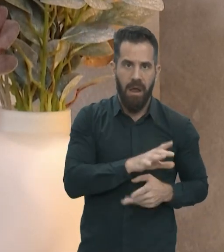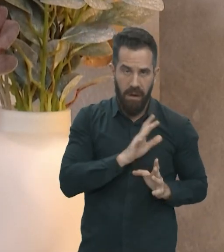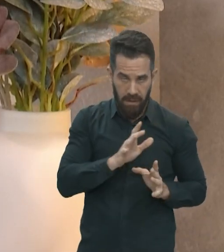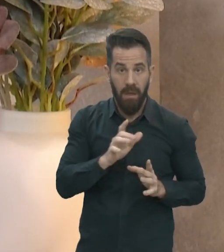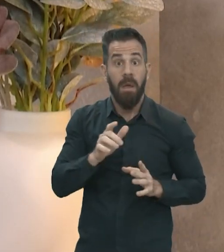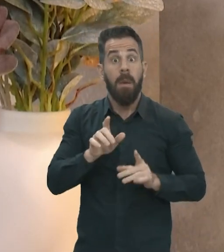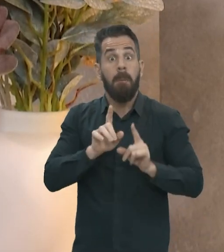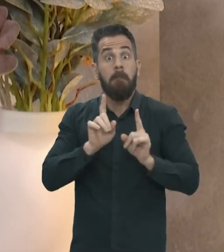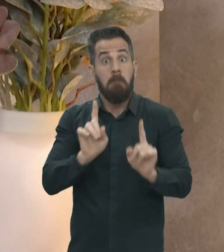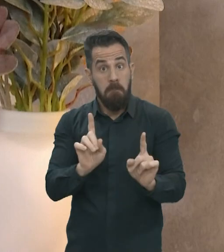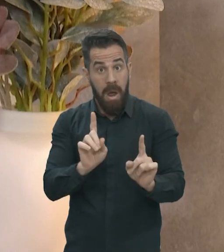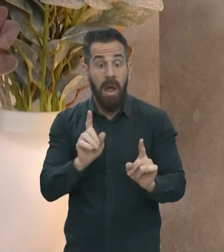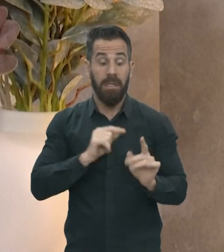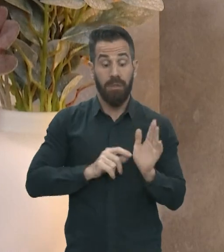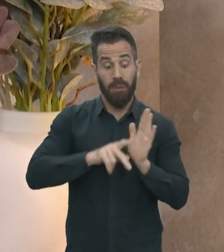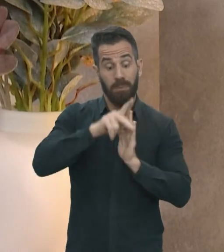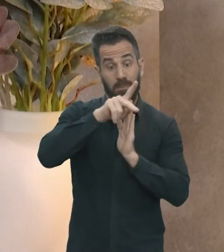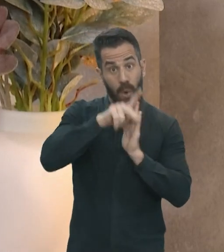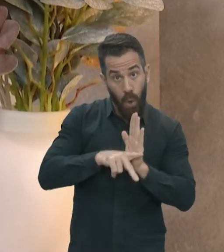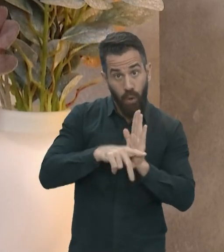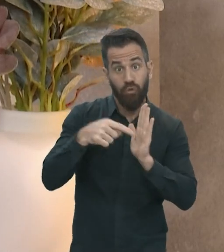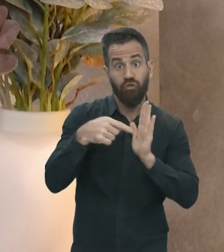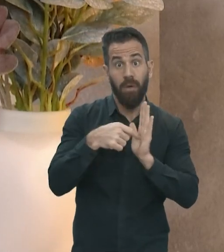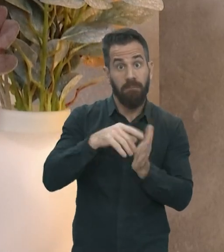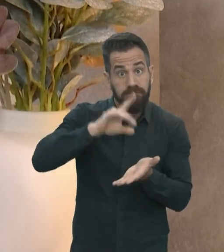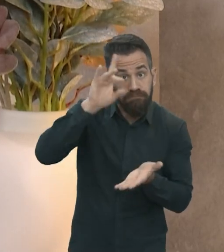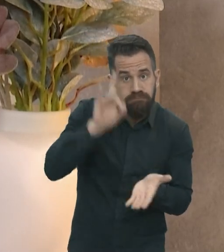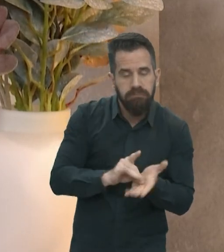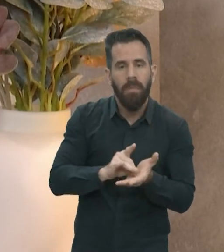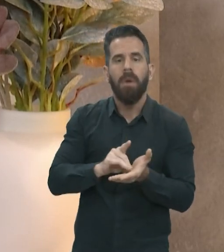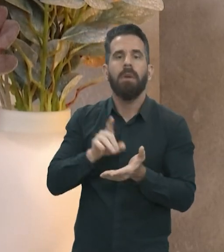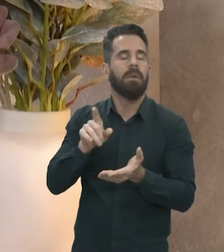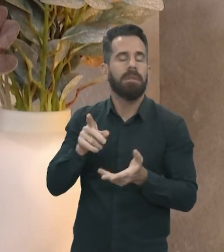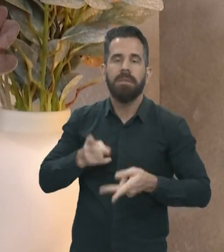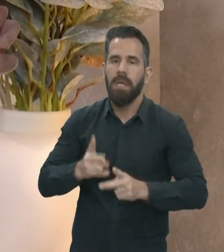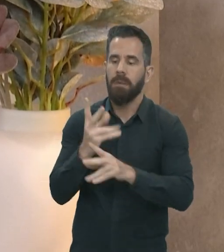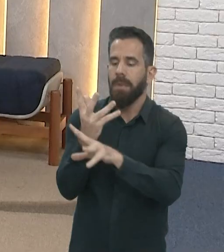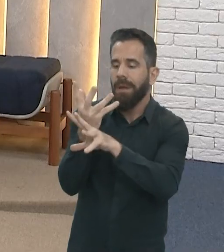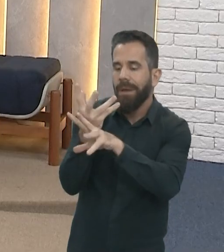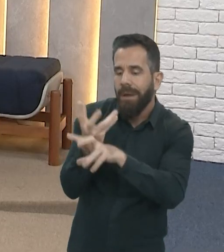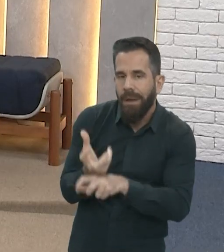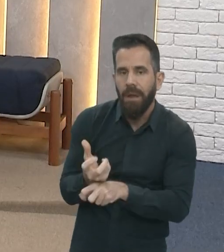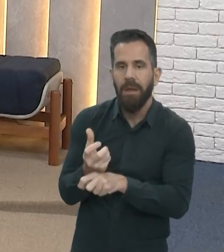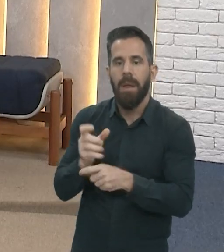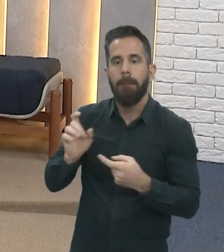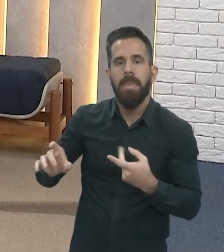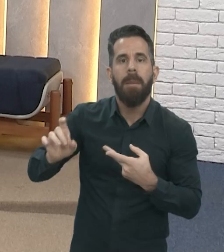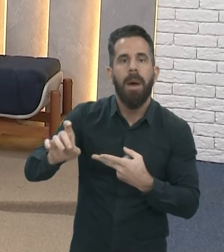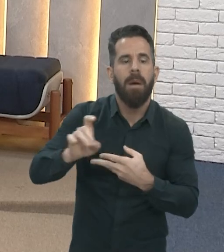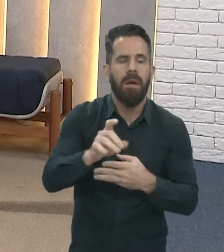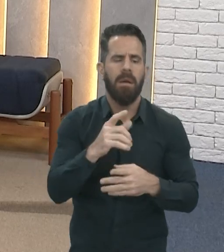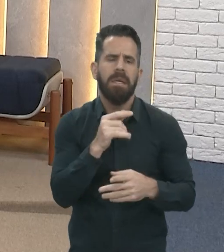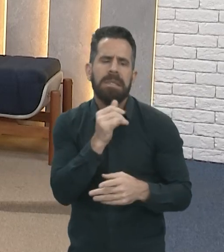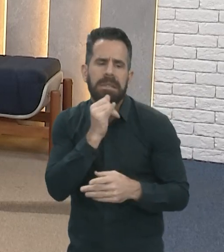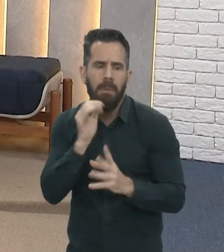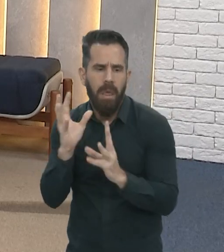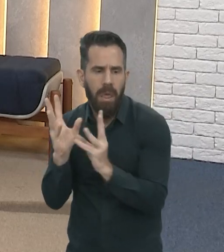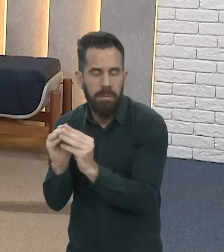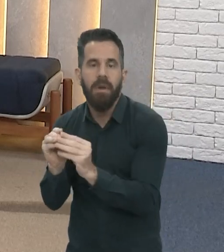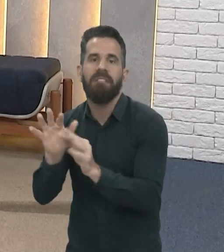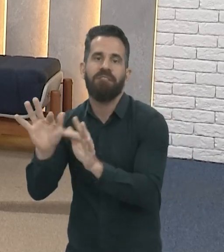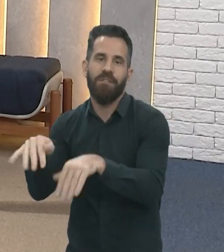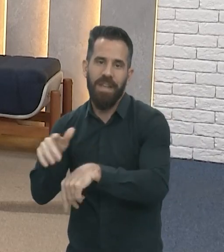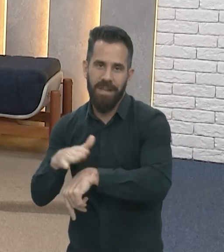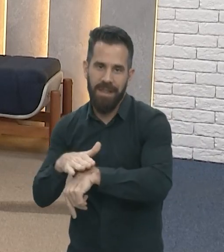componente de interdisciplinaridade, ela faz parte da sua essência. Só esperar zerar o cronômetro. E